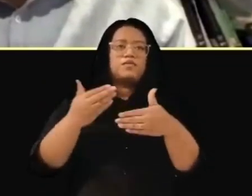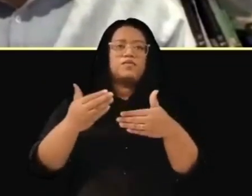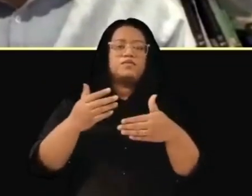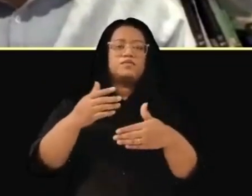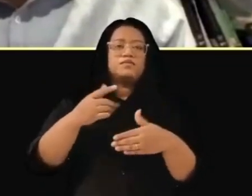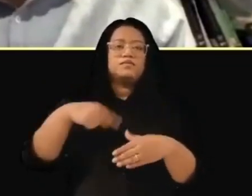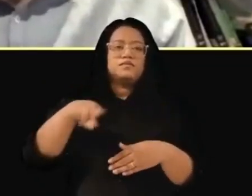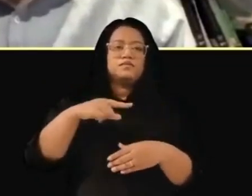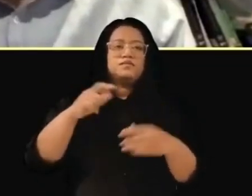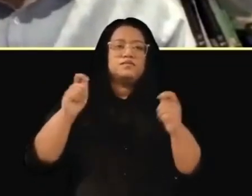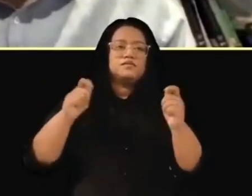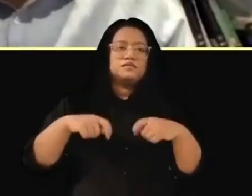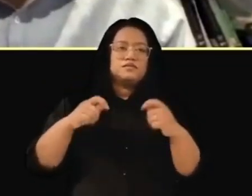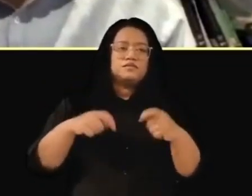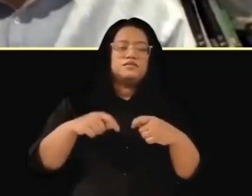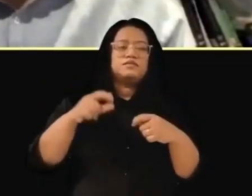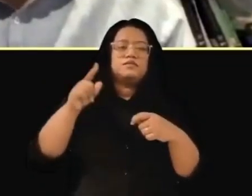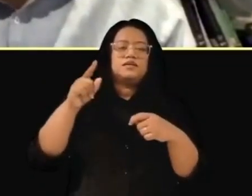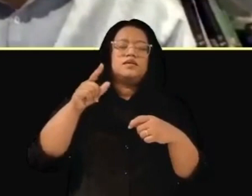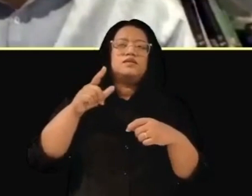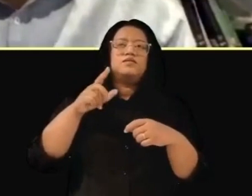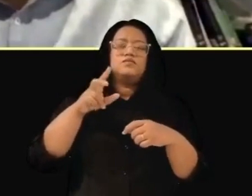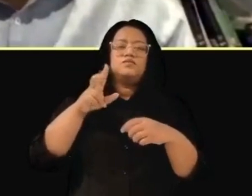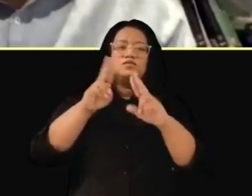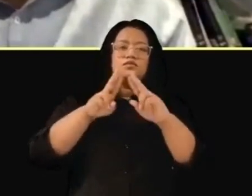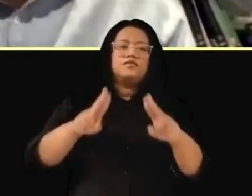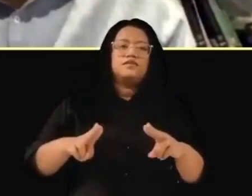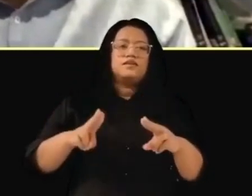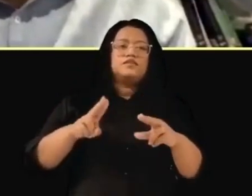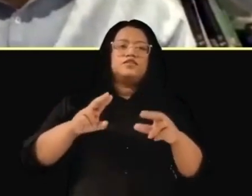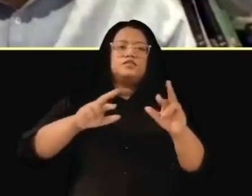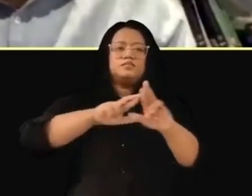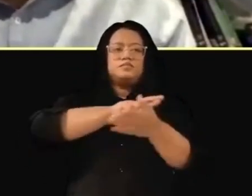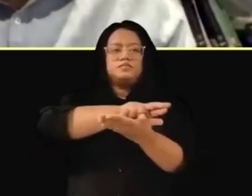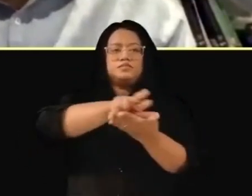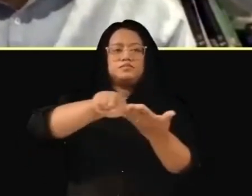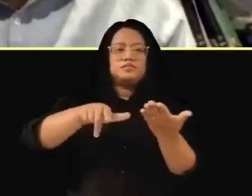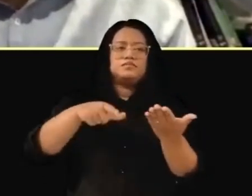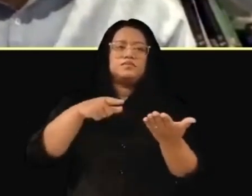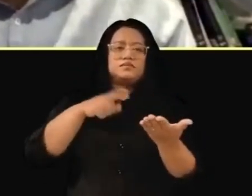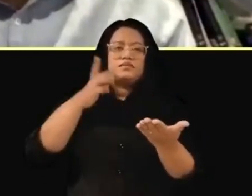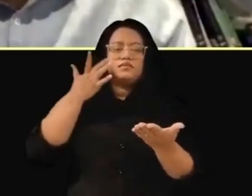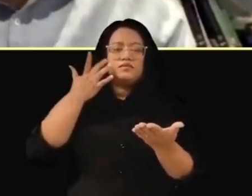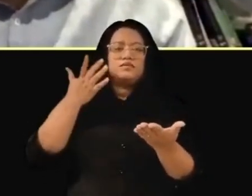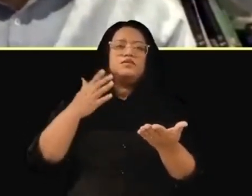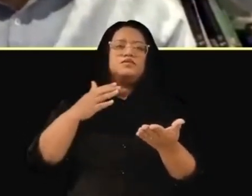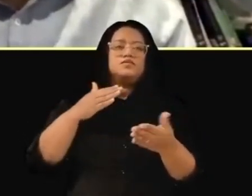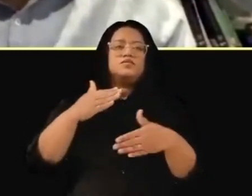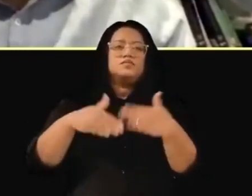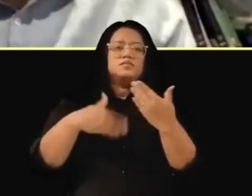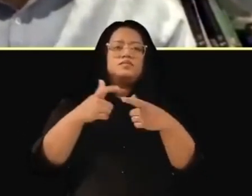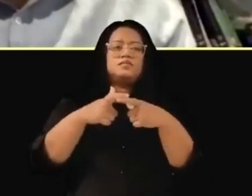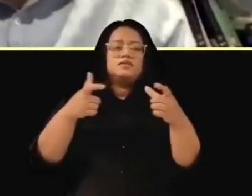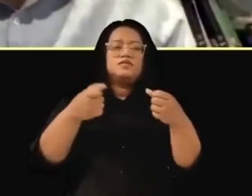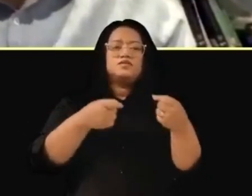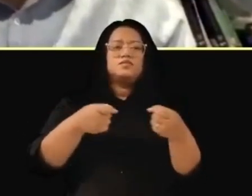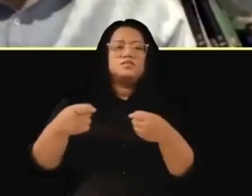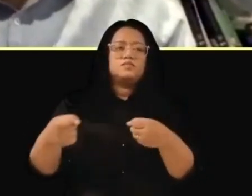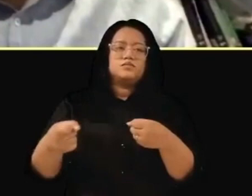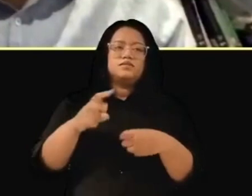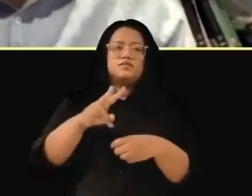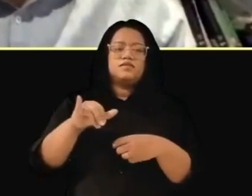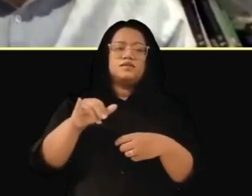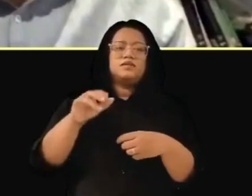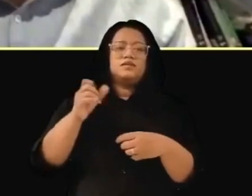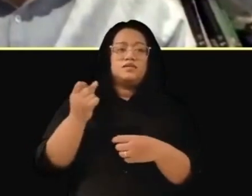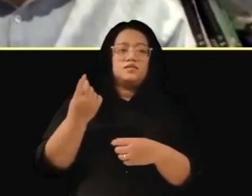assim, tornando a universidade mais plural, mais rica, mais diversa, e eu acredito que essa onda vai chegar às demais formas de poder, né? Inclusive no